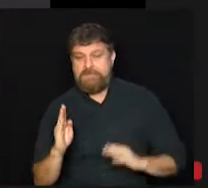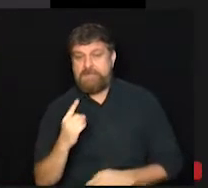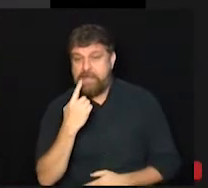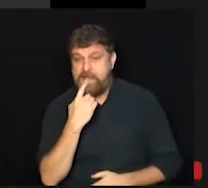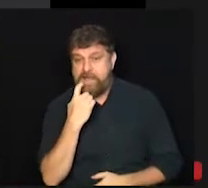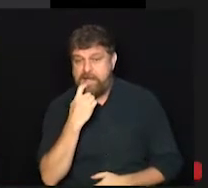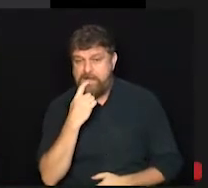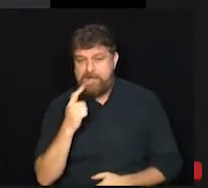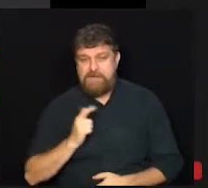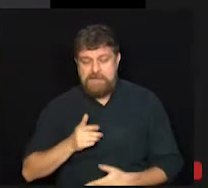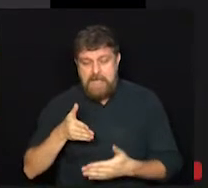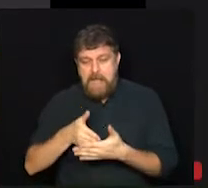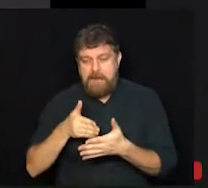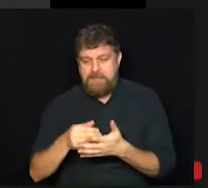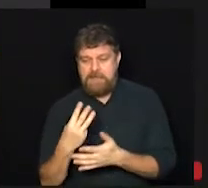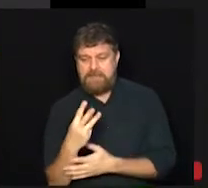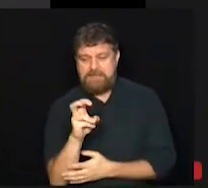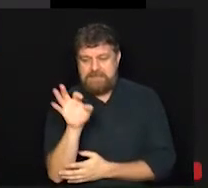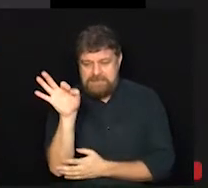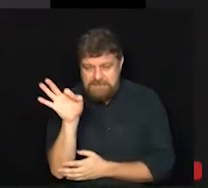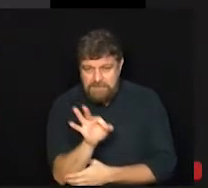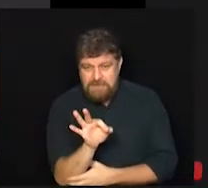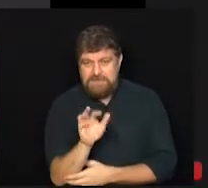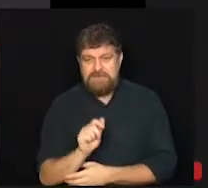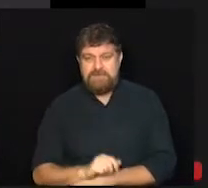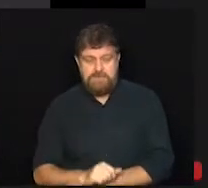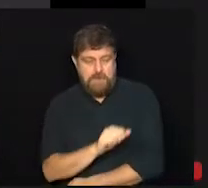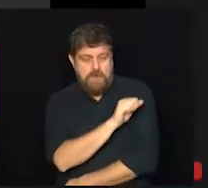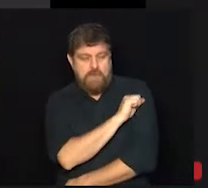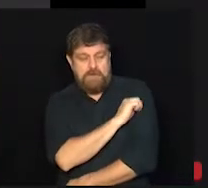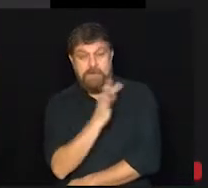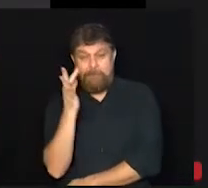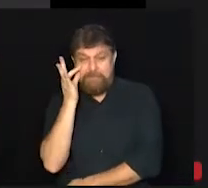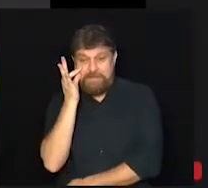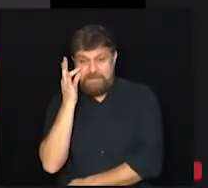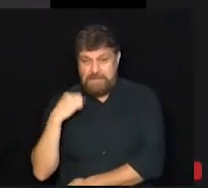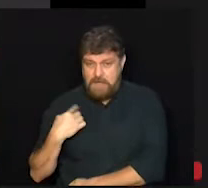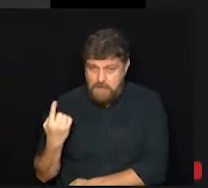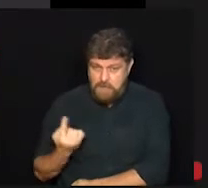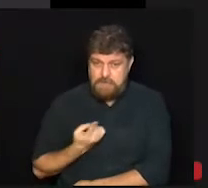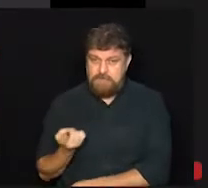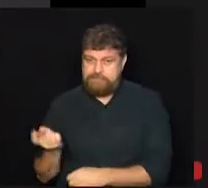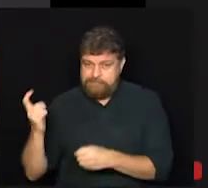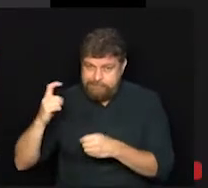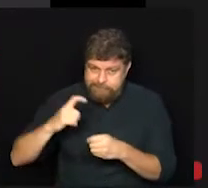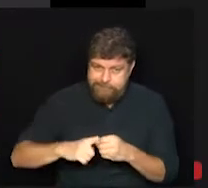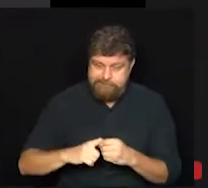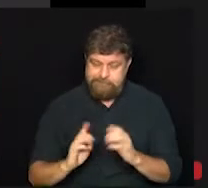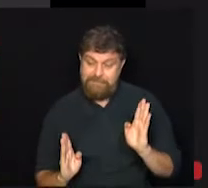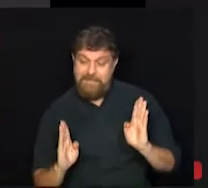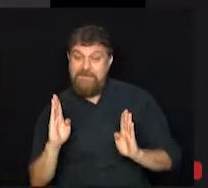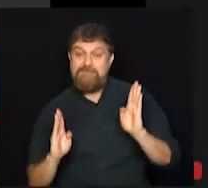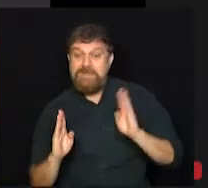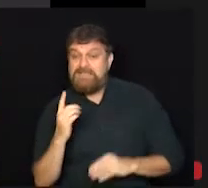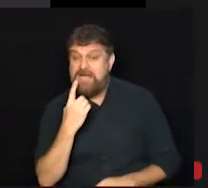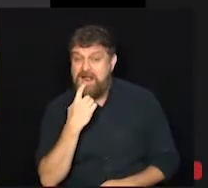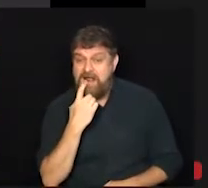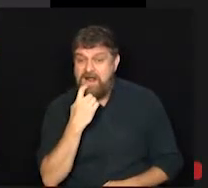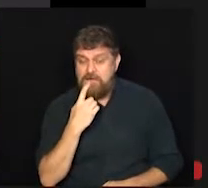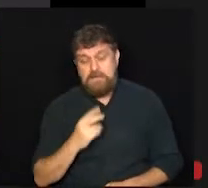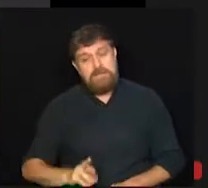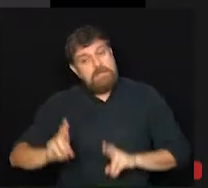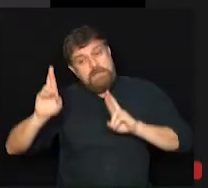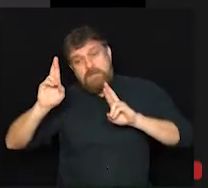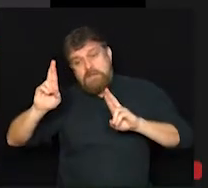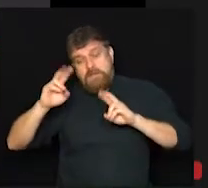presença limitada a 35%, então, dos estudantes, então nós voltamos a essa situação, e eu espero que a